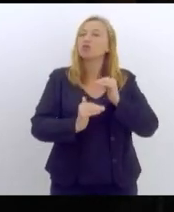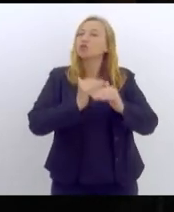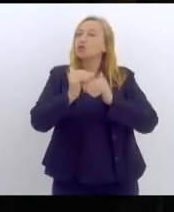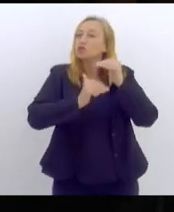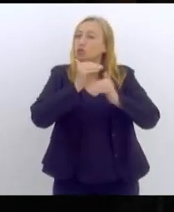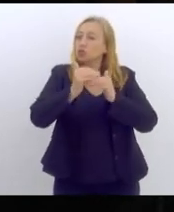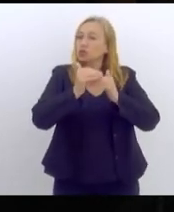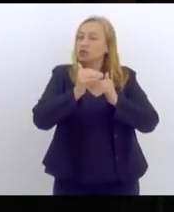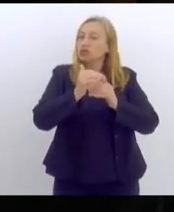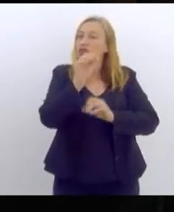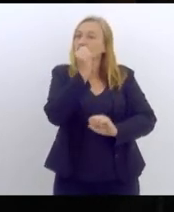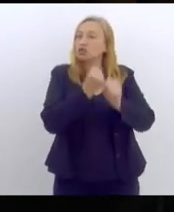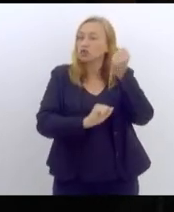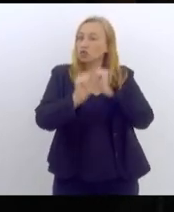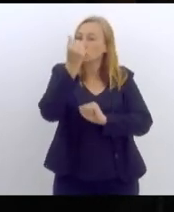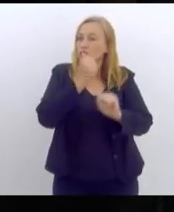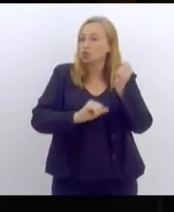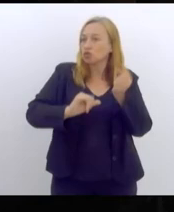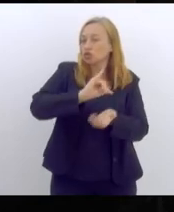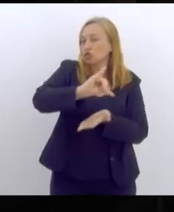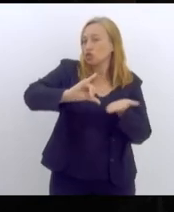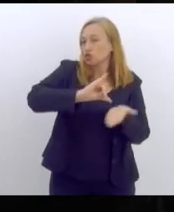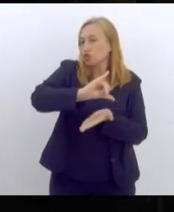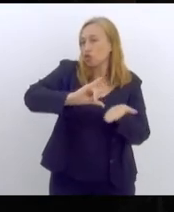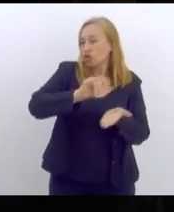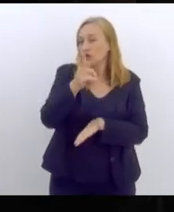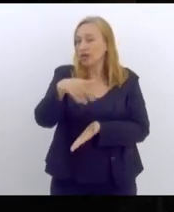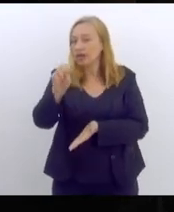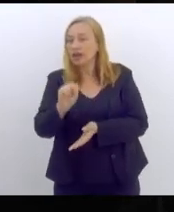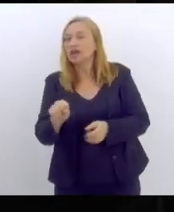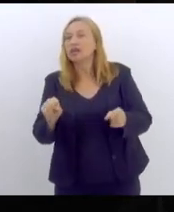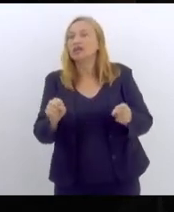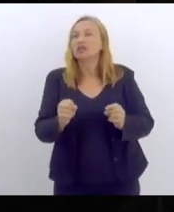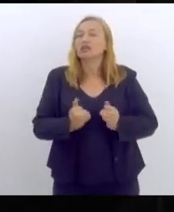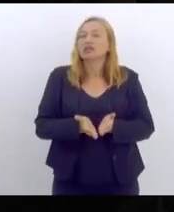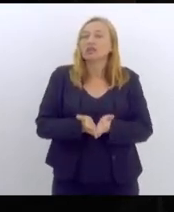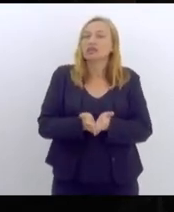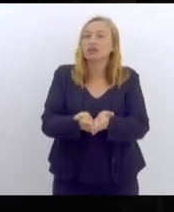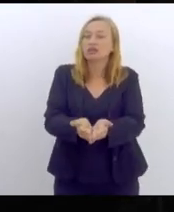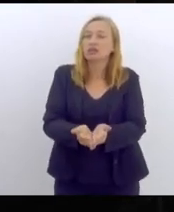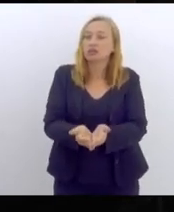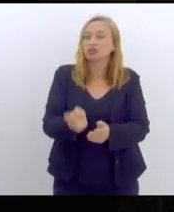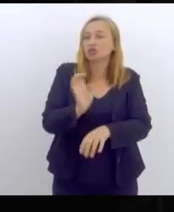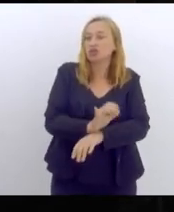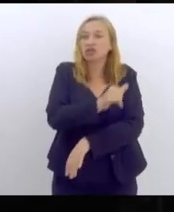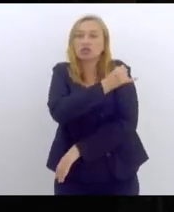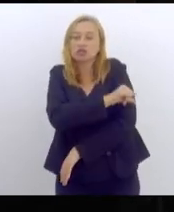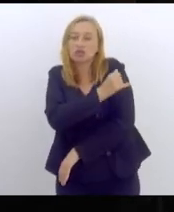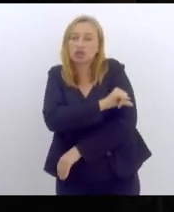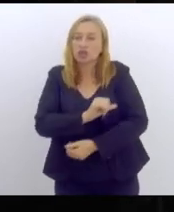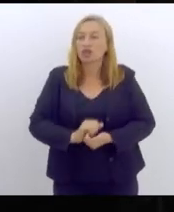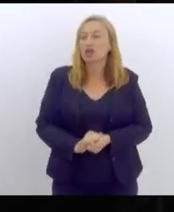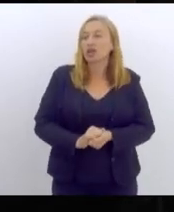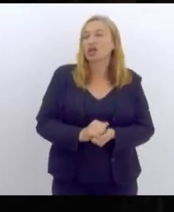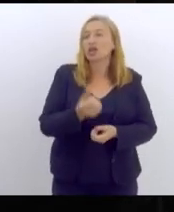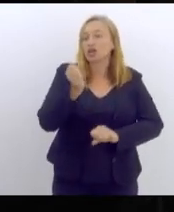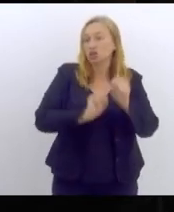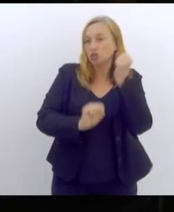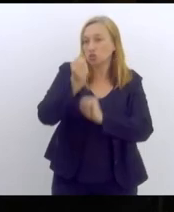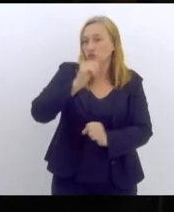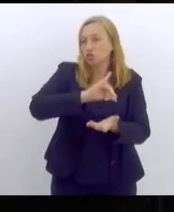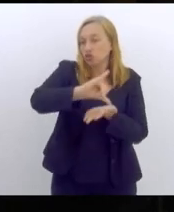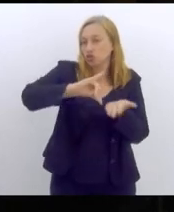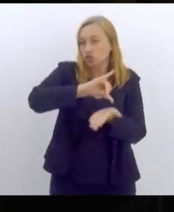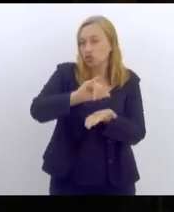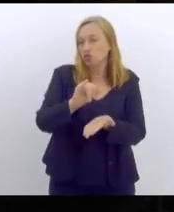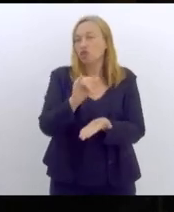desenvolvimento da indústria de óleo e gás e a indústria naval no estado do Rio de Janeiro. Indústria de óleo e gás é essa que é